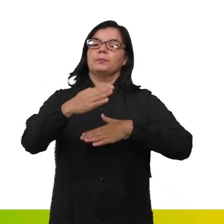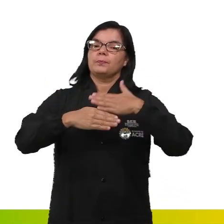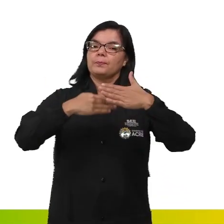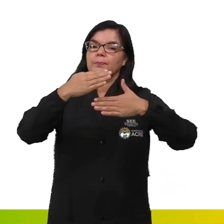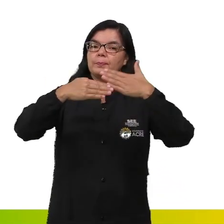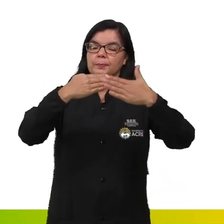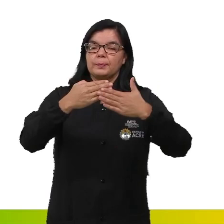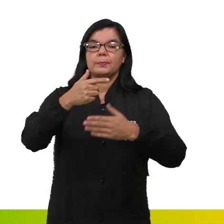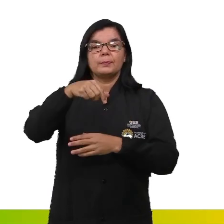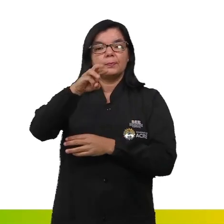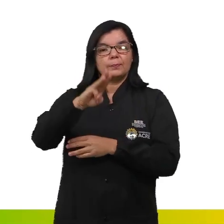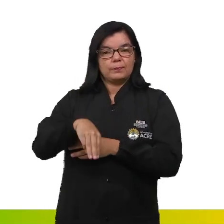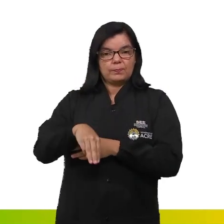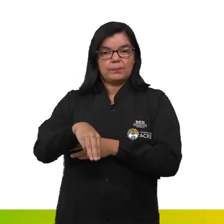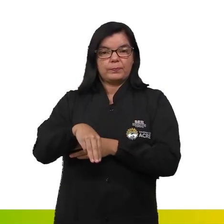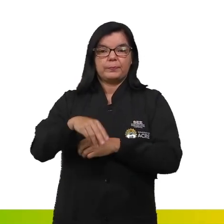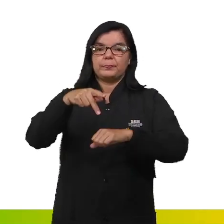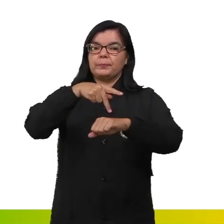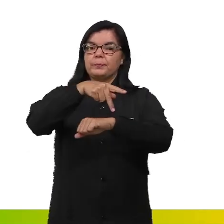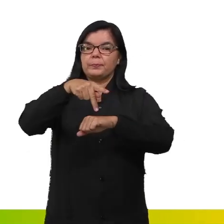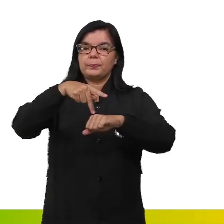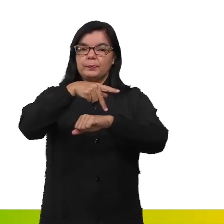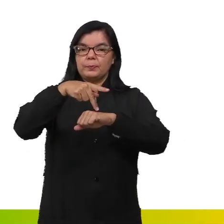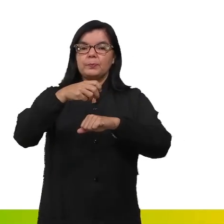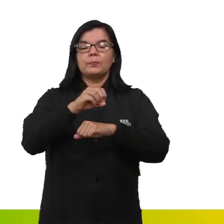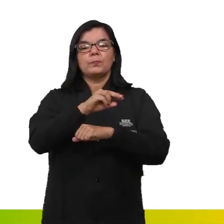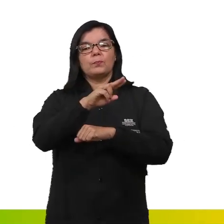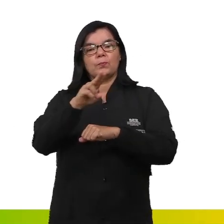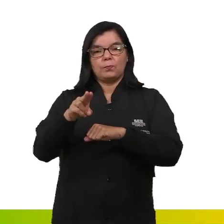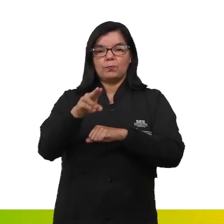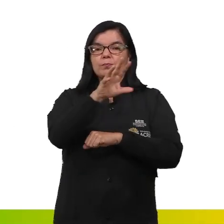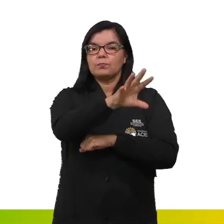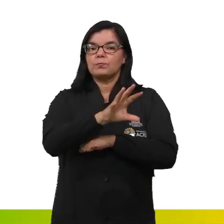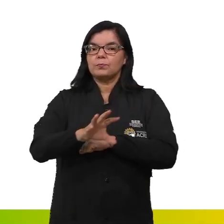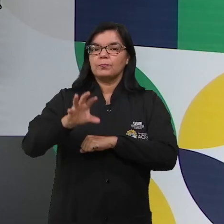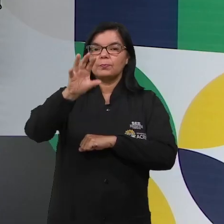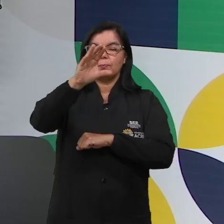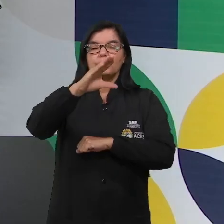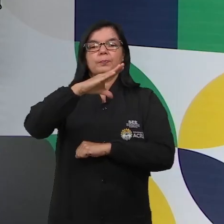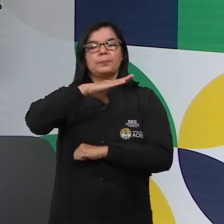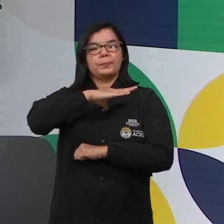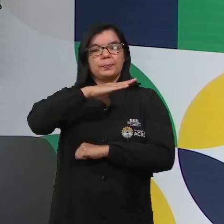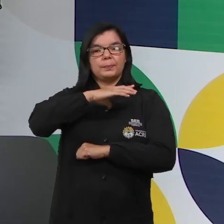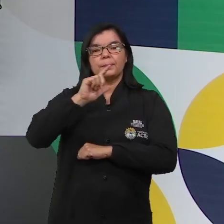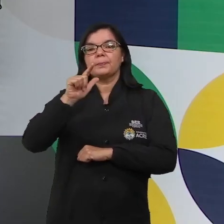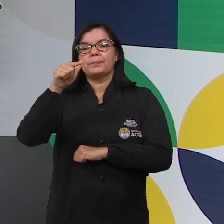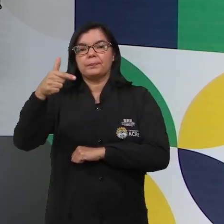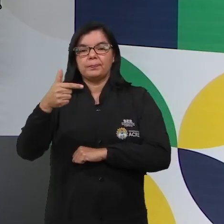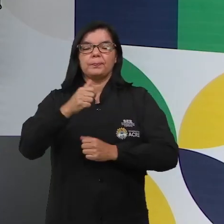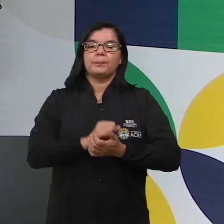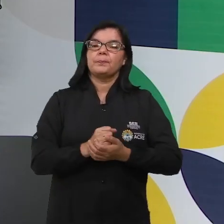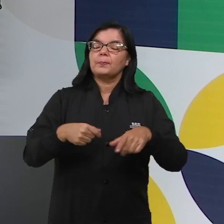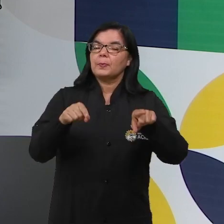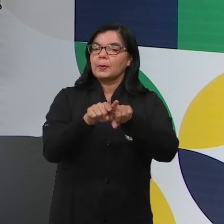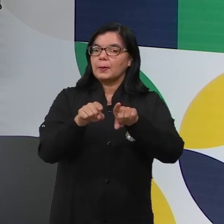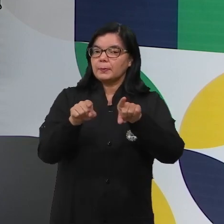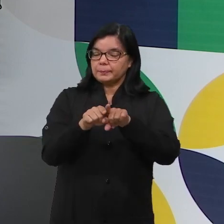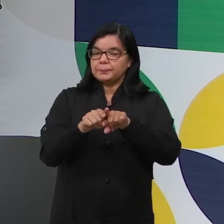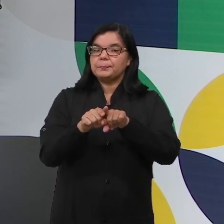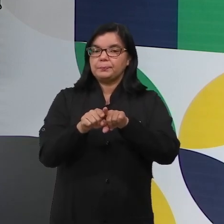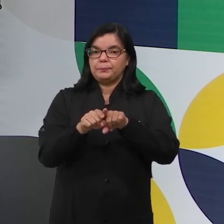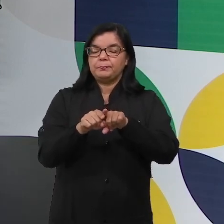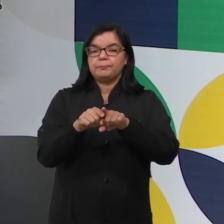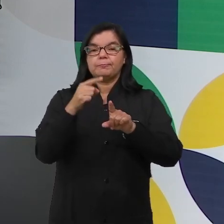desenvolvimento entre quem? Entre os países ou até mesmo regiões, cidades, entre outros. Ele também